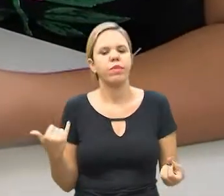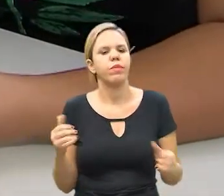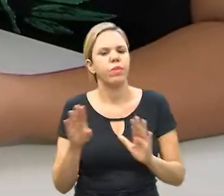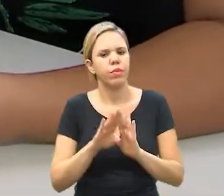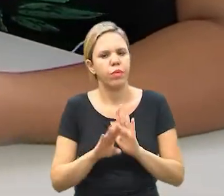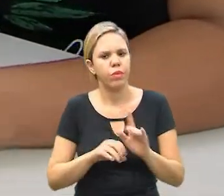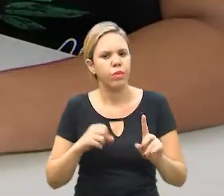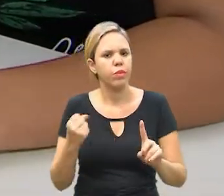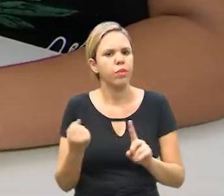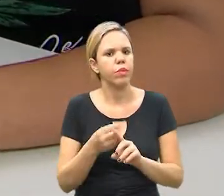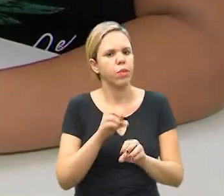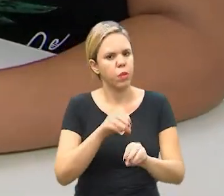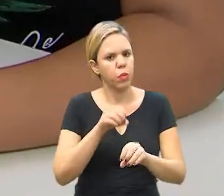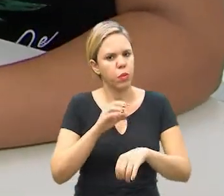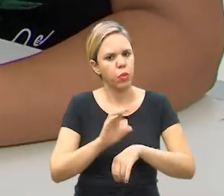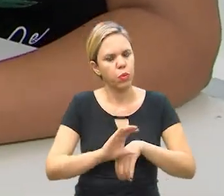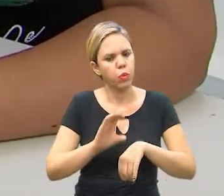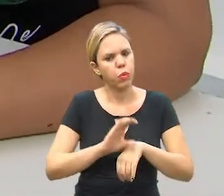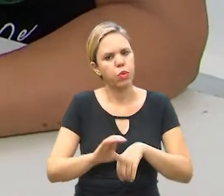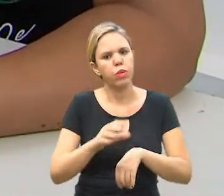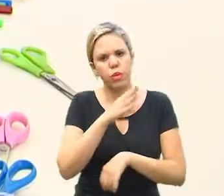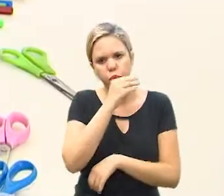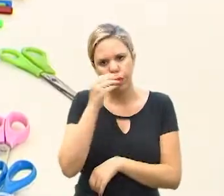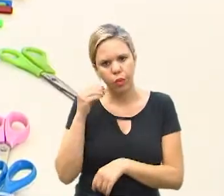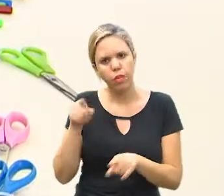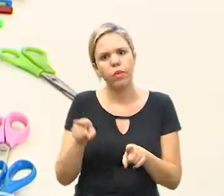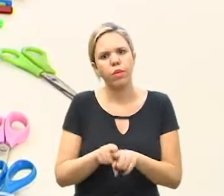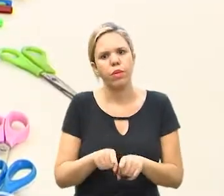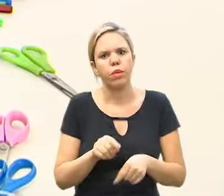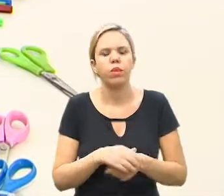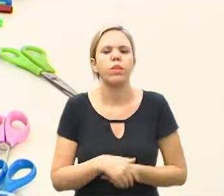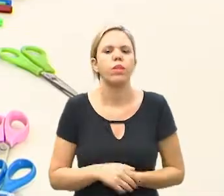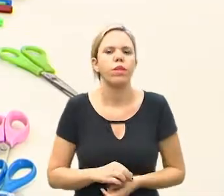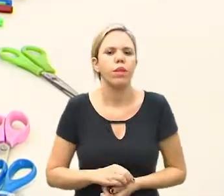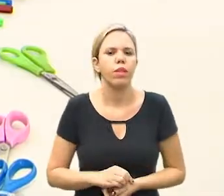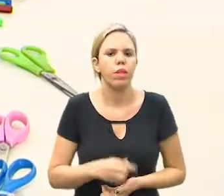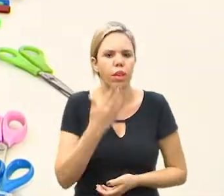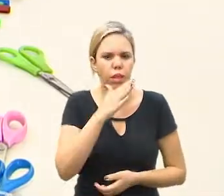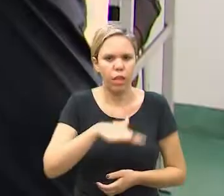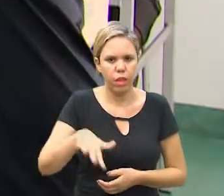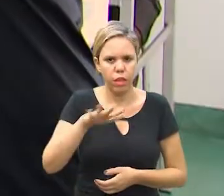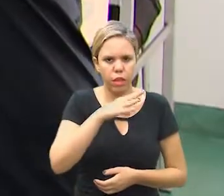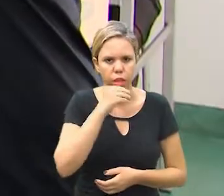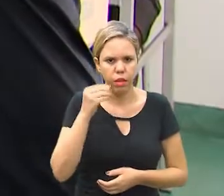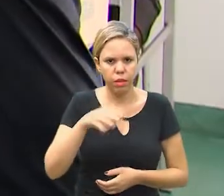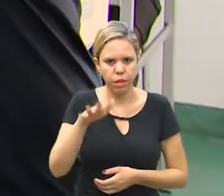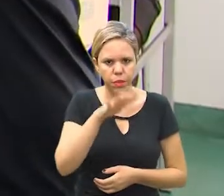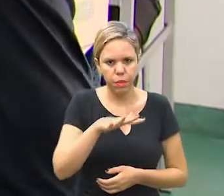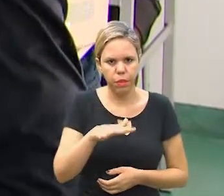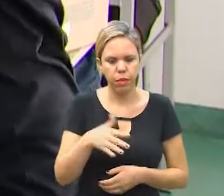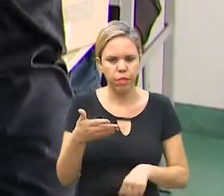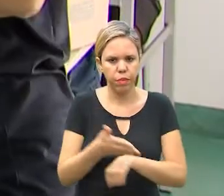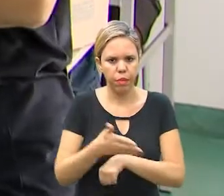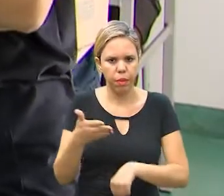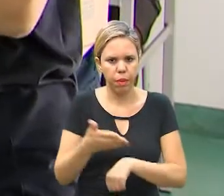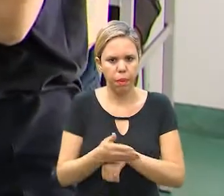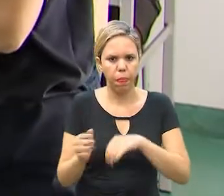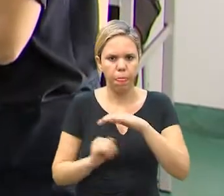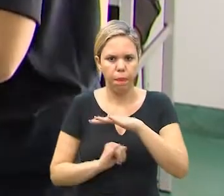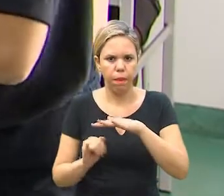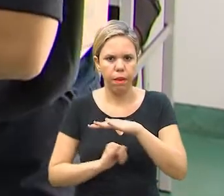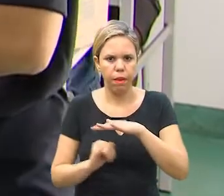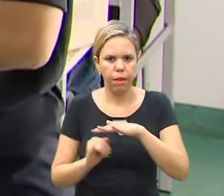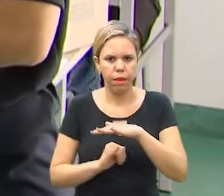programas socioeducativos, e adolescentes também. Essas crianças e adolescentes, eles frequentam a